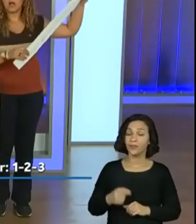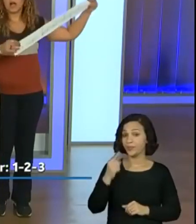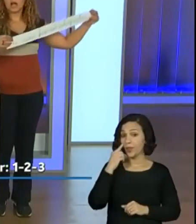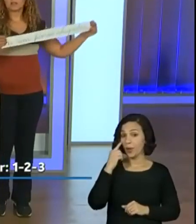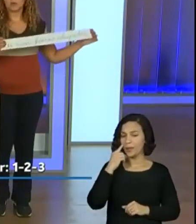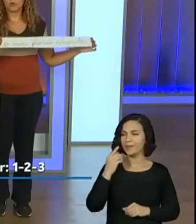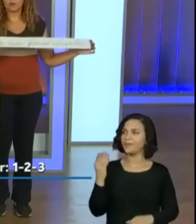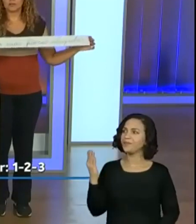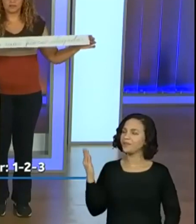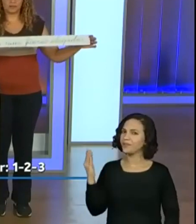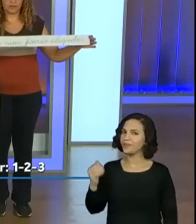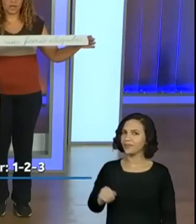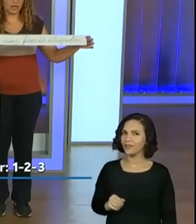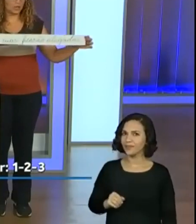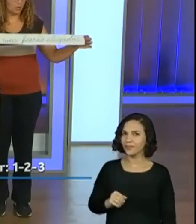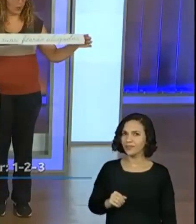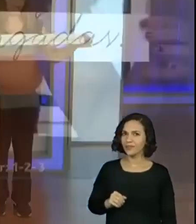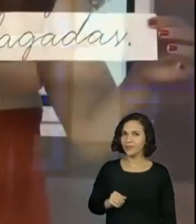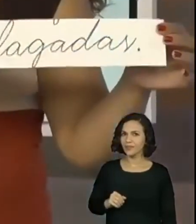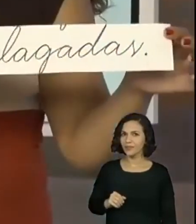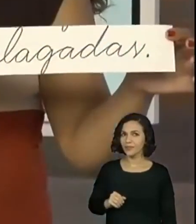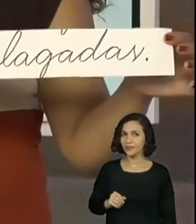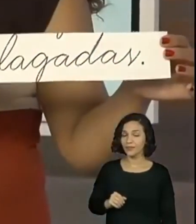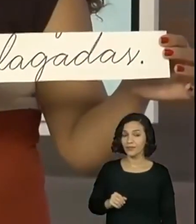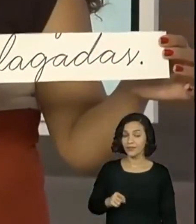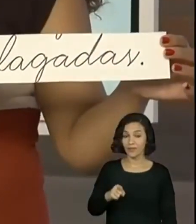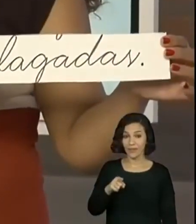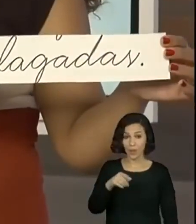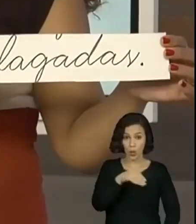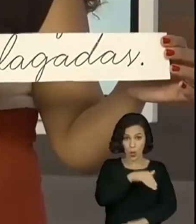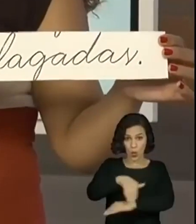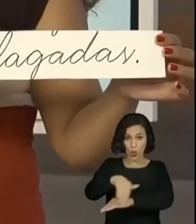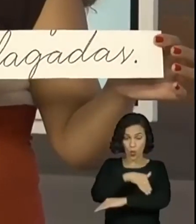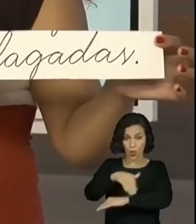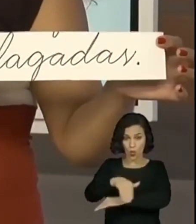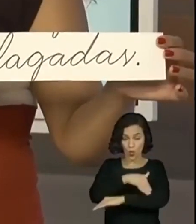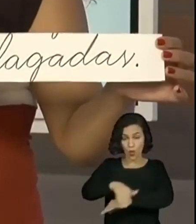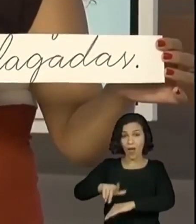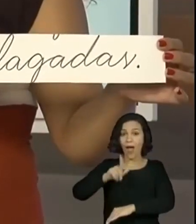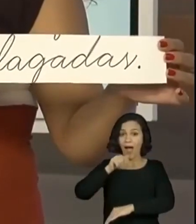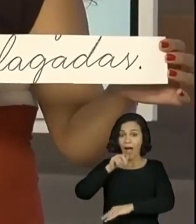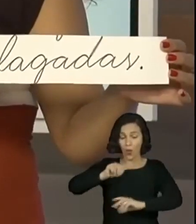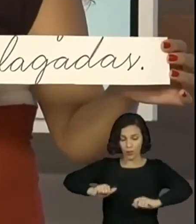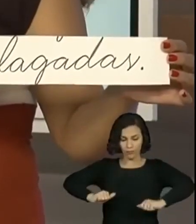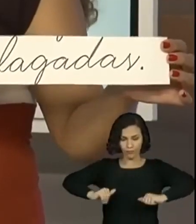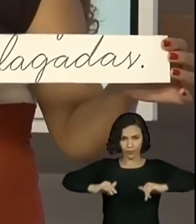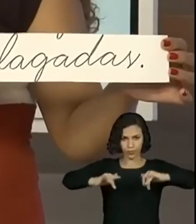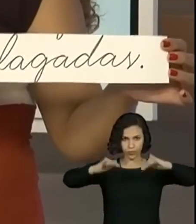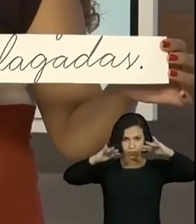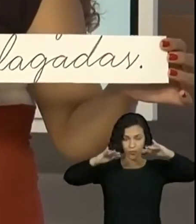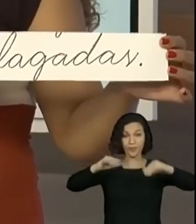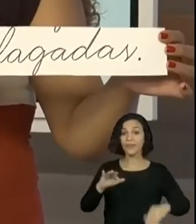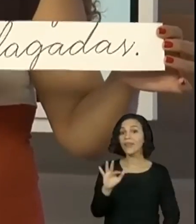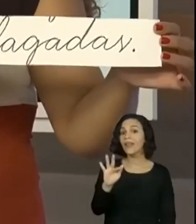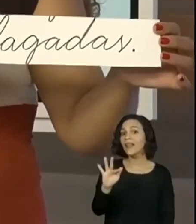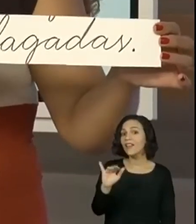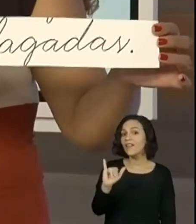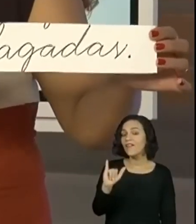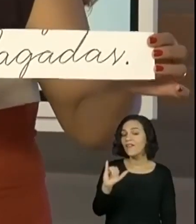só, as ruas ficarão alagadas. Então, as ruas ficarão alagadas.